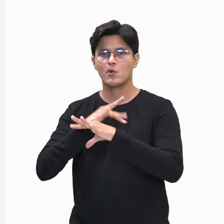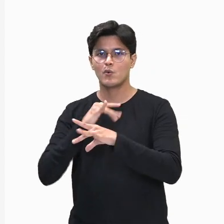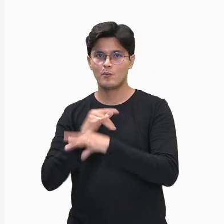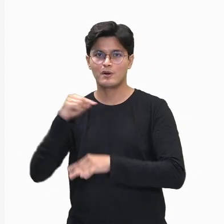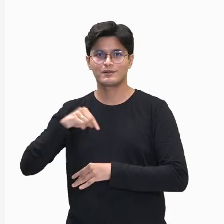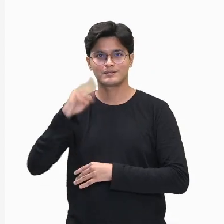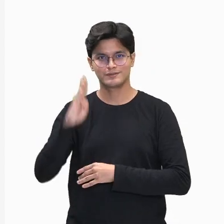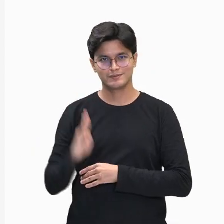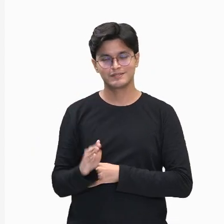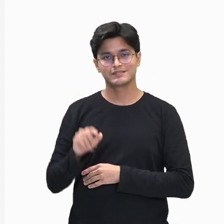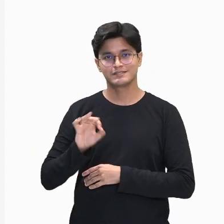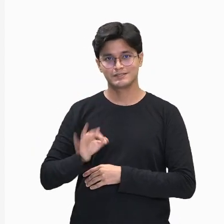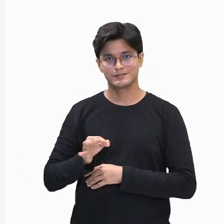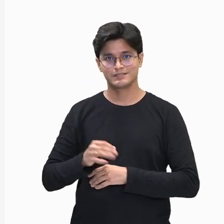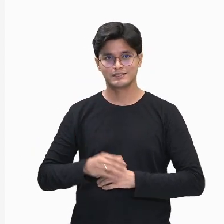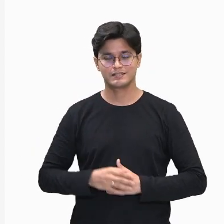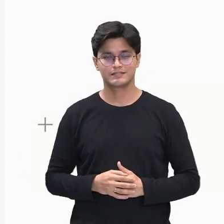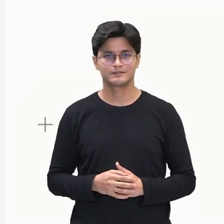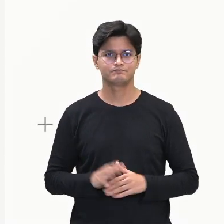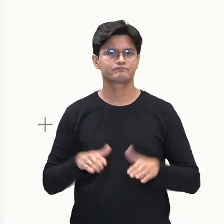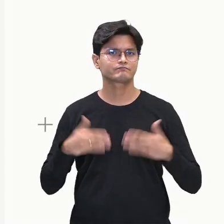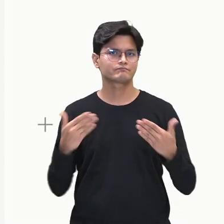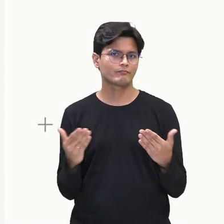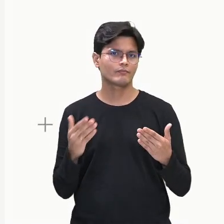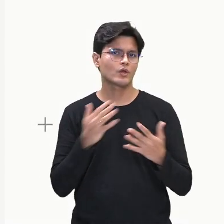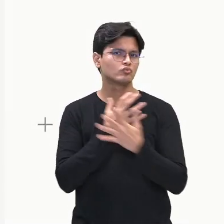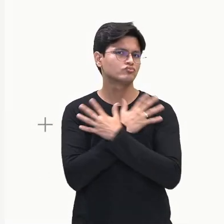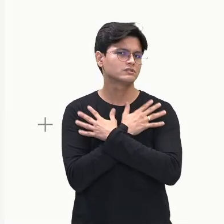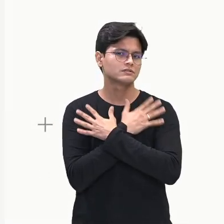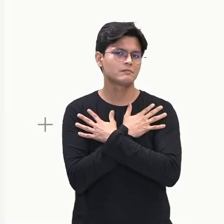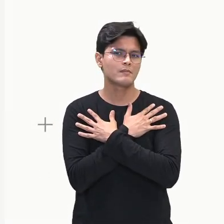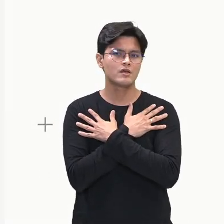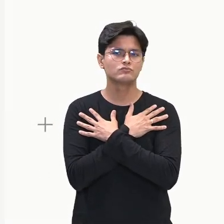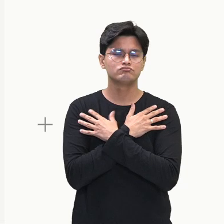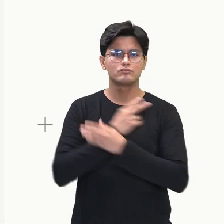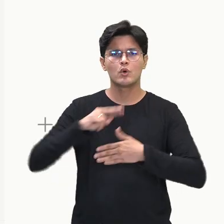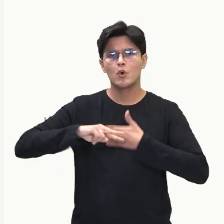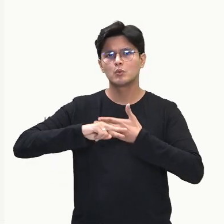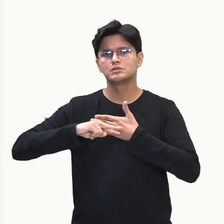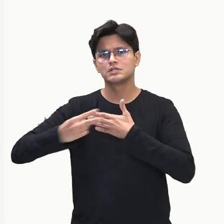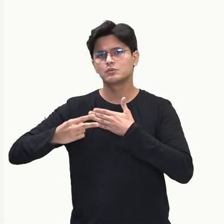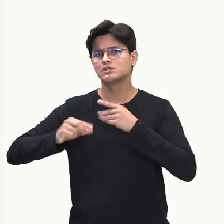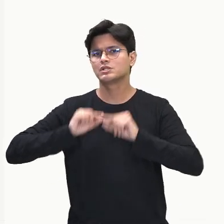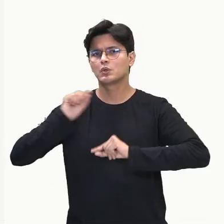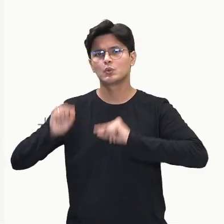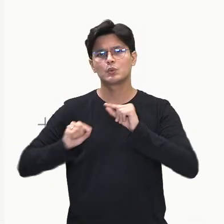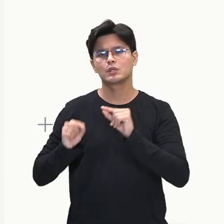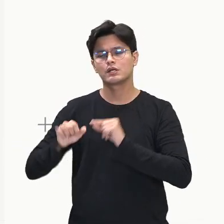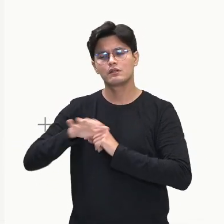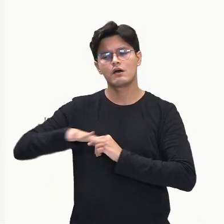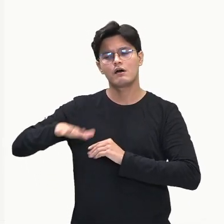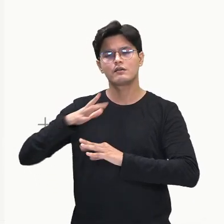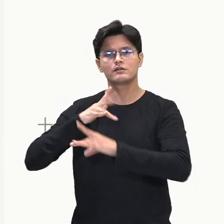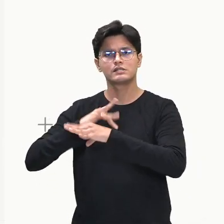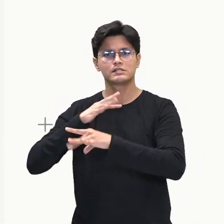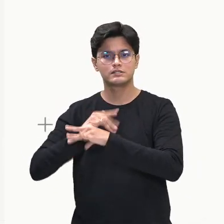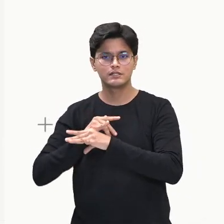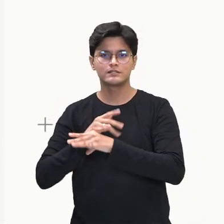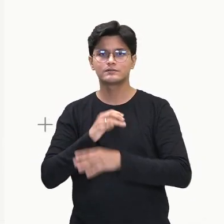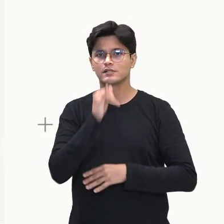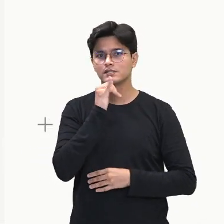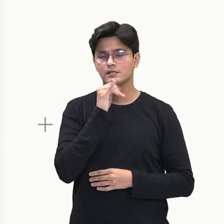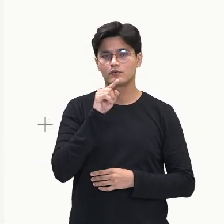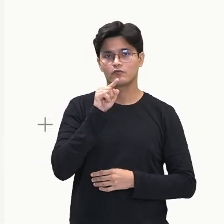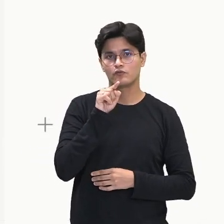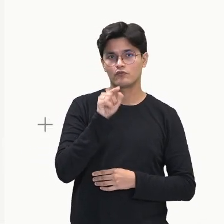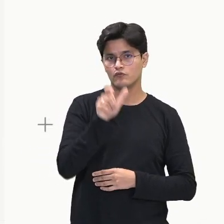Então, o que o desemprego causa nas cidades? Né? Se você está aí numa cidade, você vai ver que